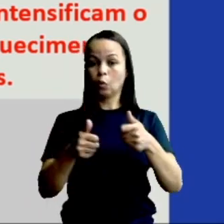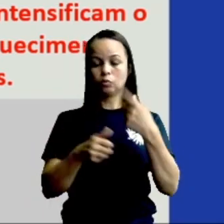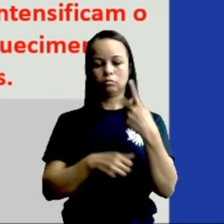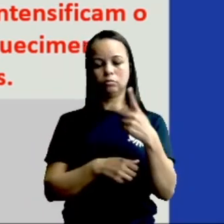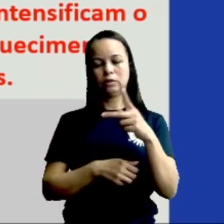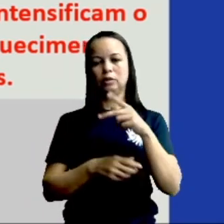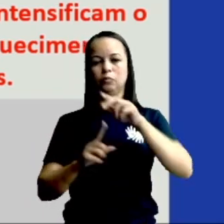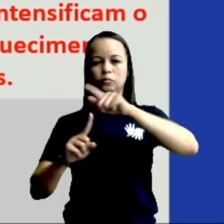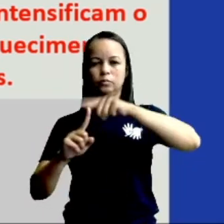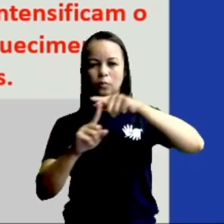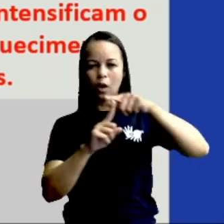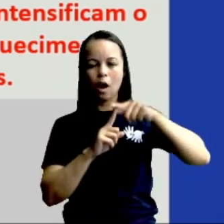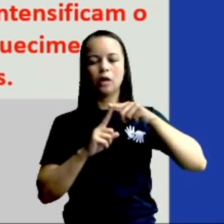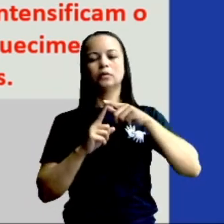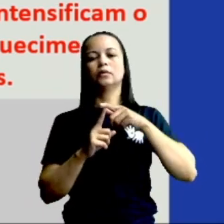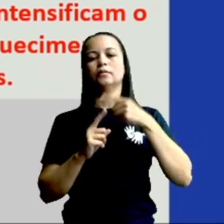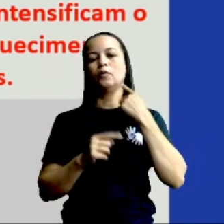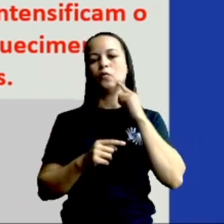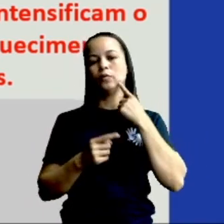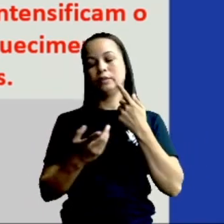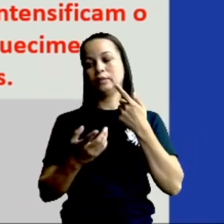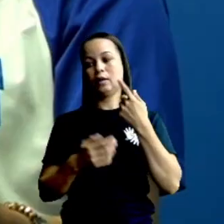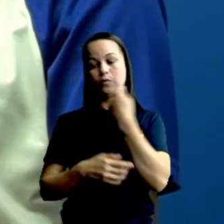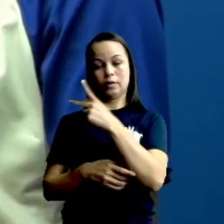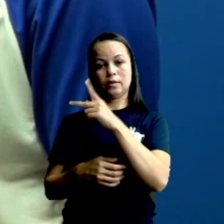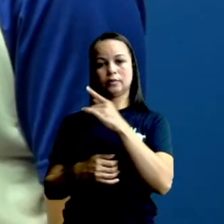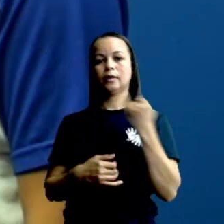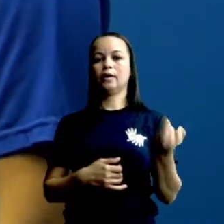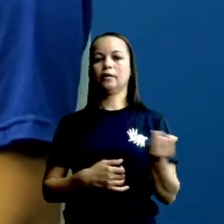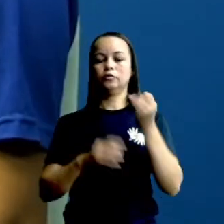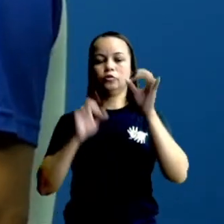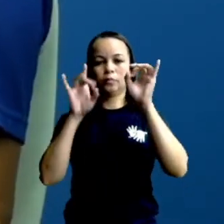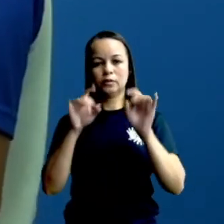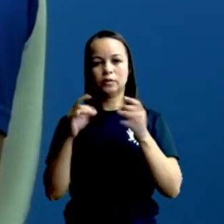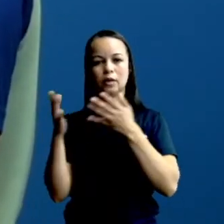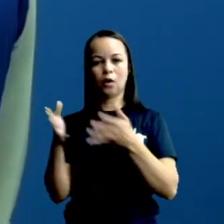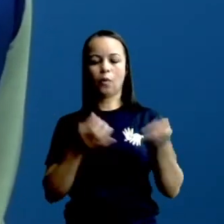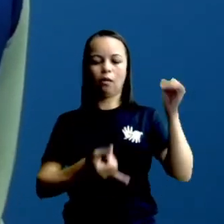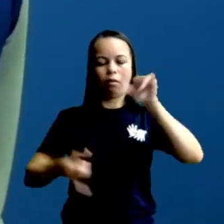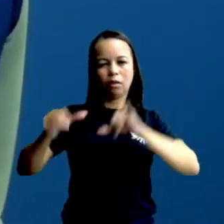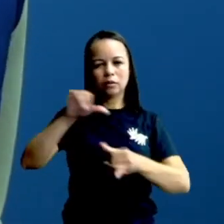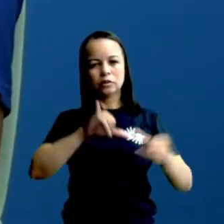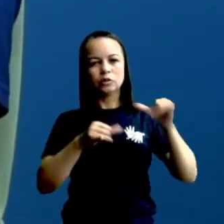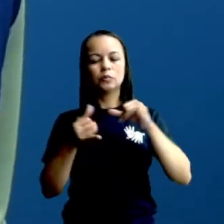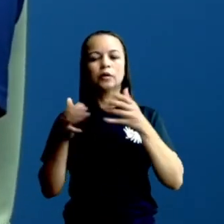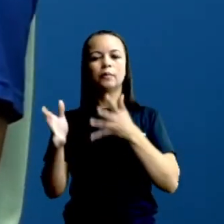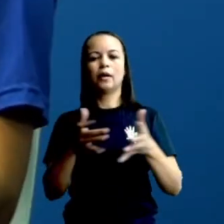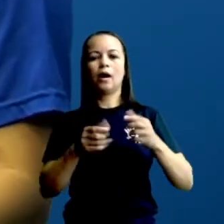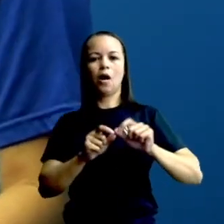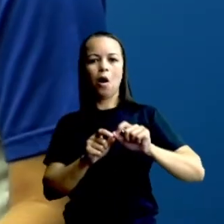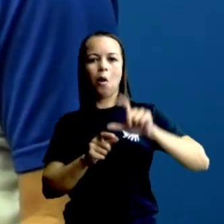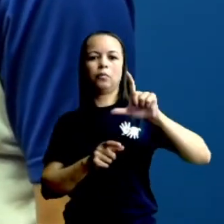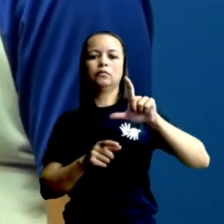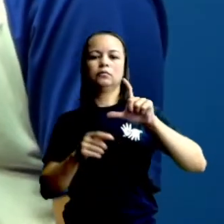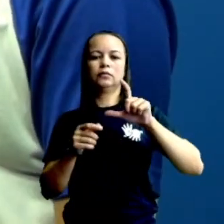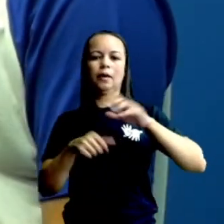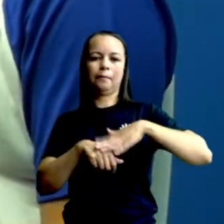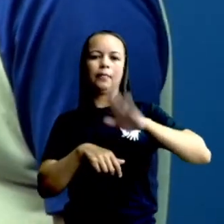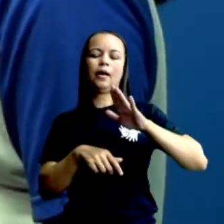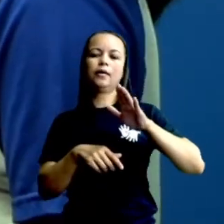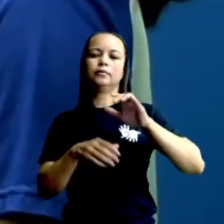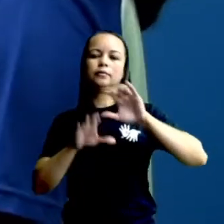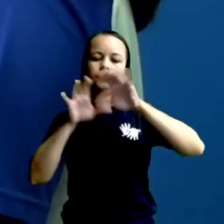verdade, mas especialmente a poluição química, ela vai contribuir, né, para aumentar ainda mais esse